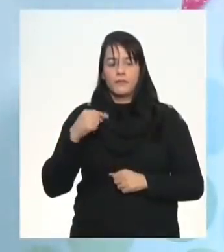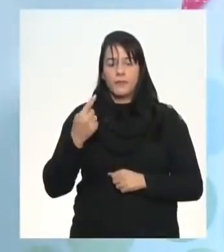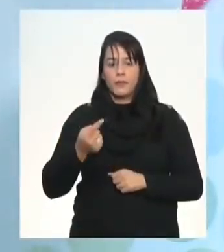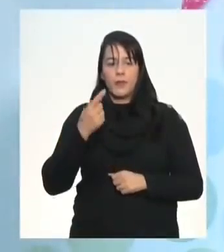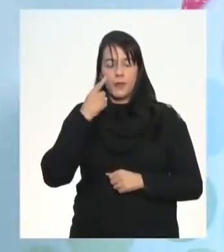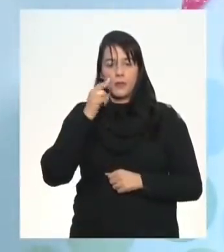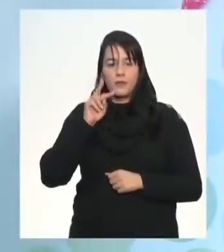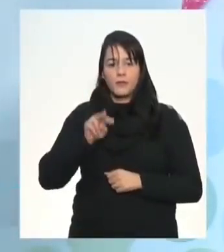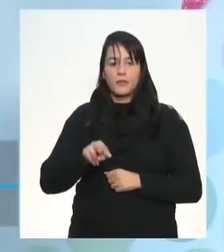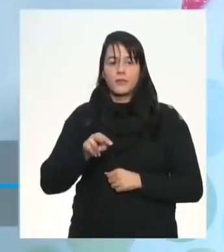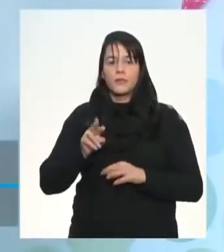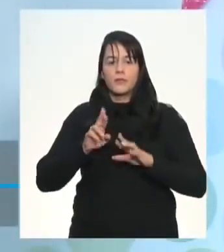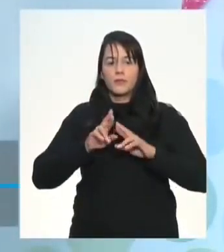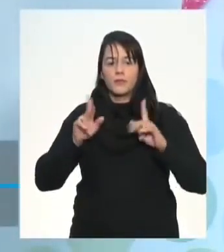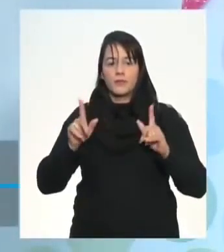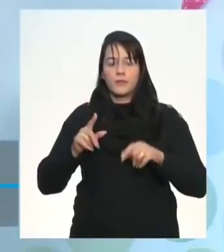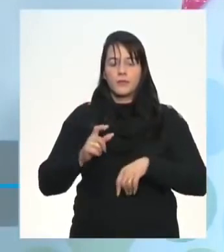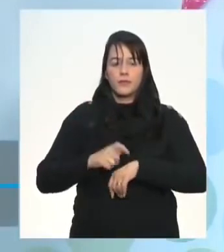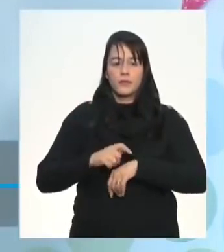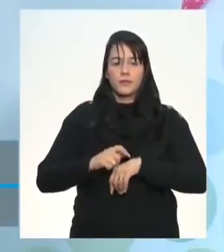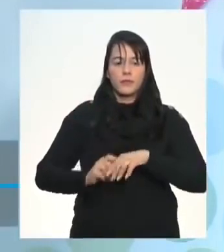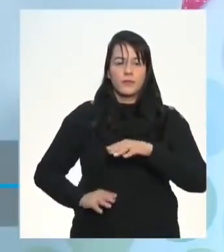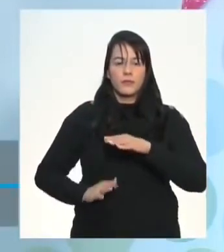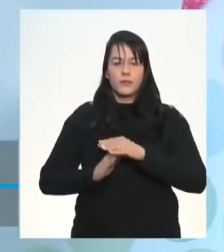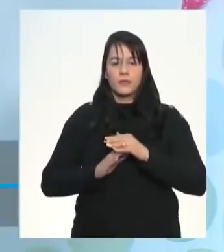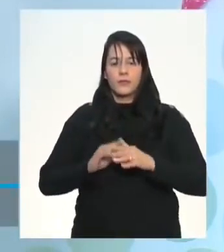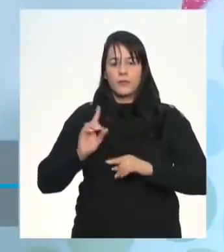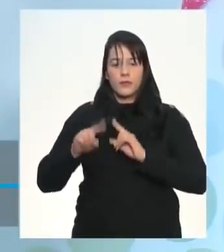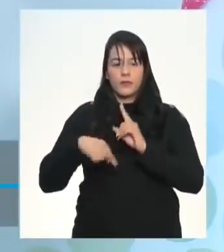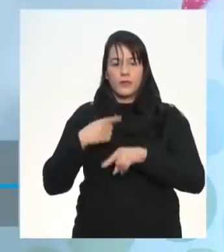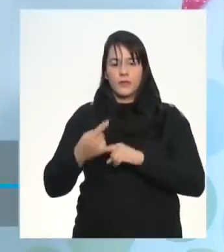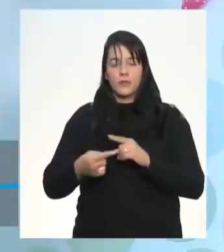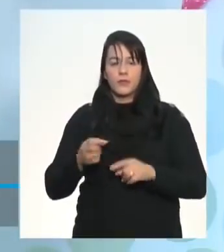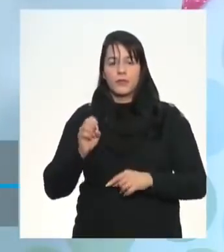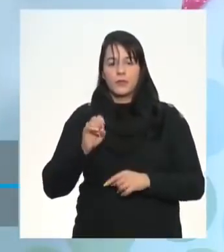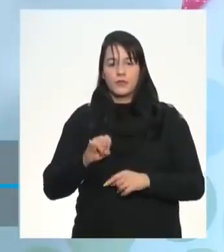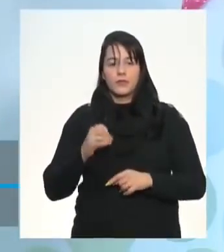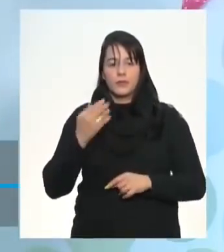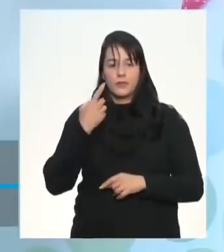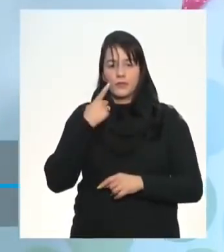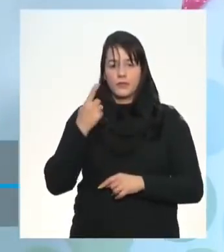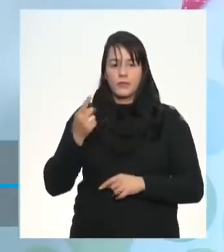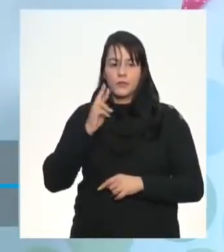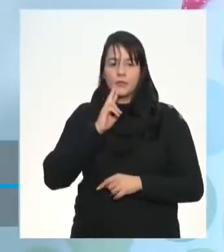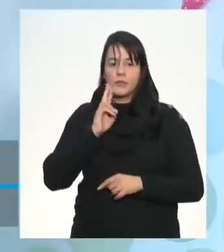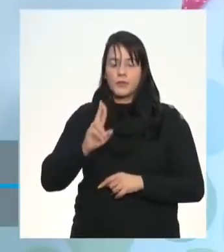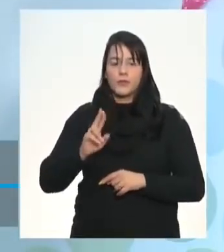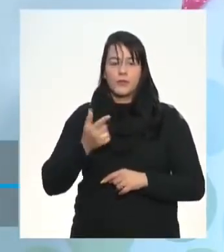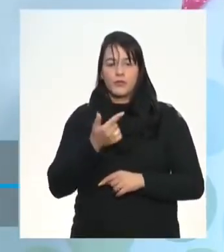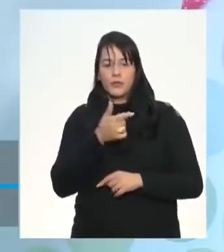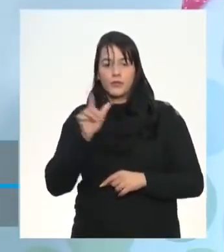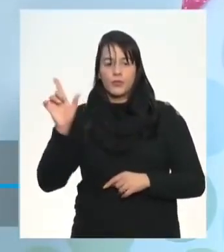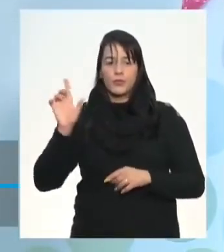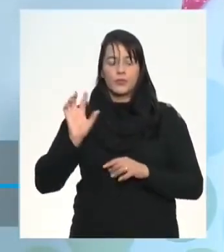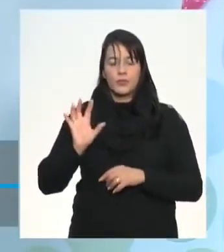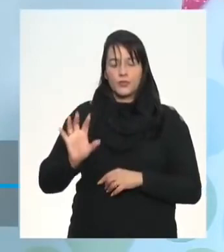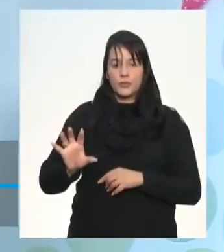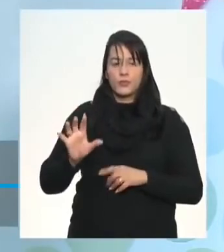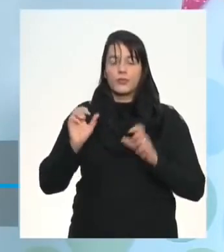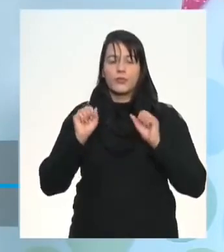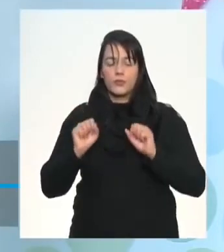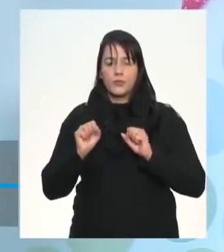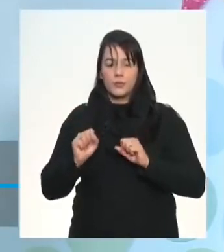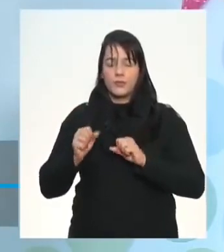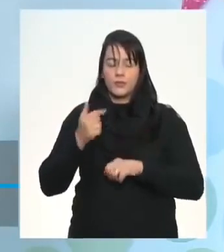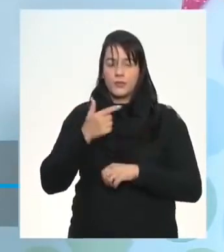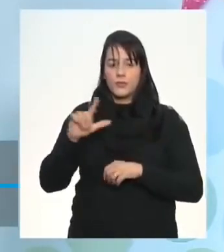tá? Porque como aqui já deu o nosso tempo. E aí, vocês também, se observaram a resposta de uma outra forma, pode comentar com a gente ou